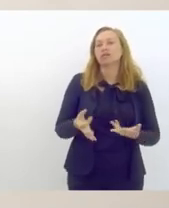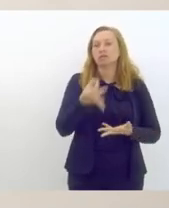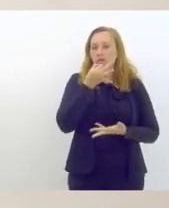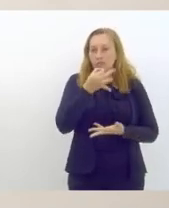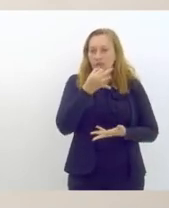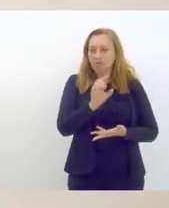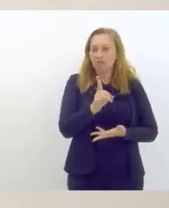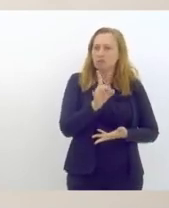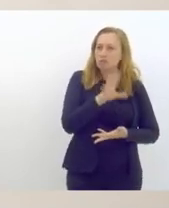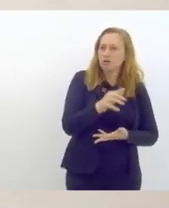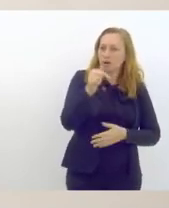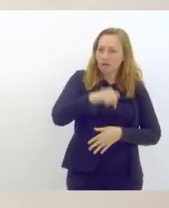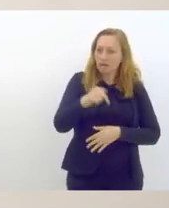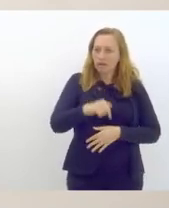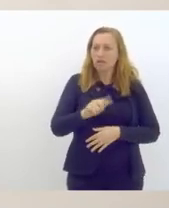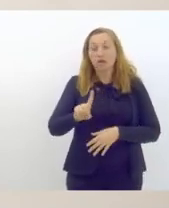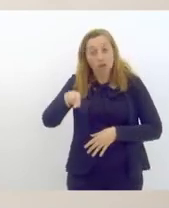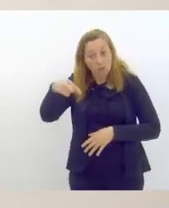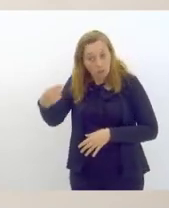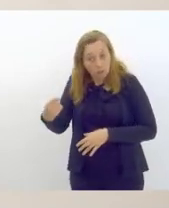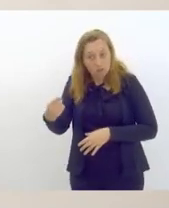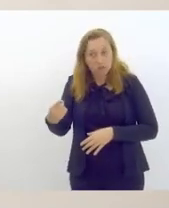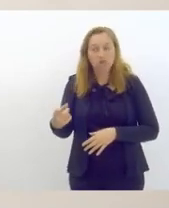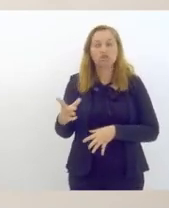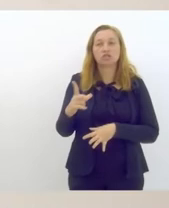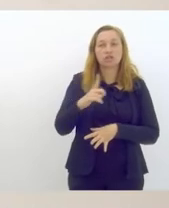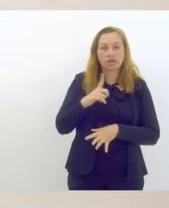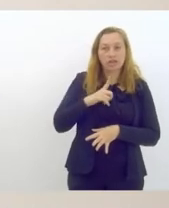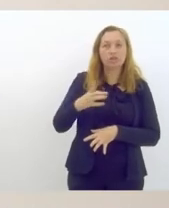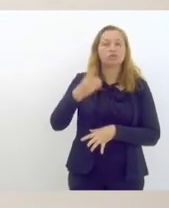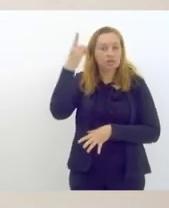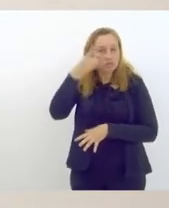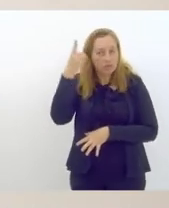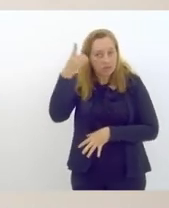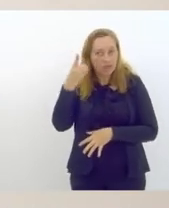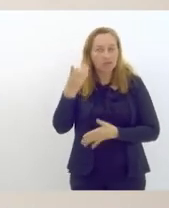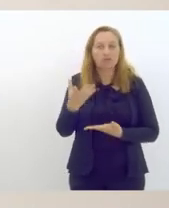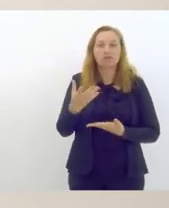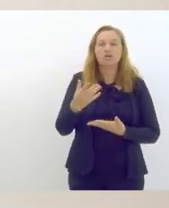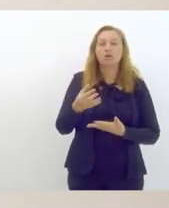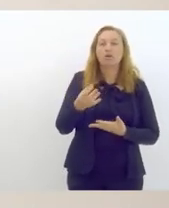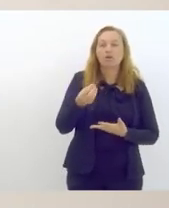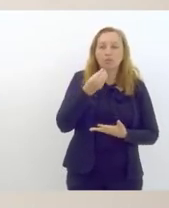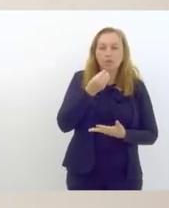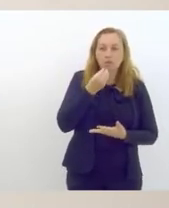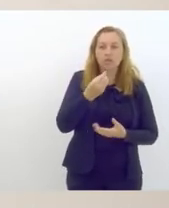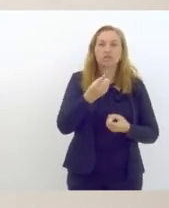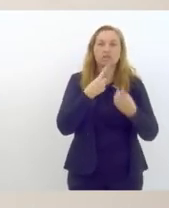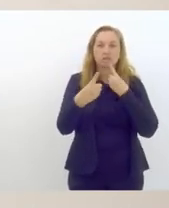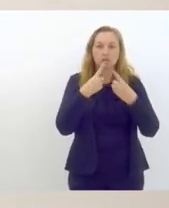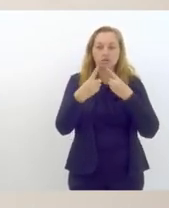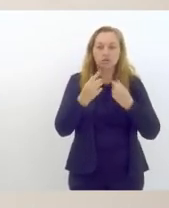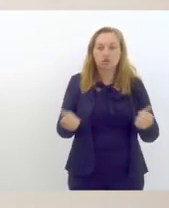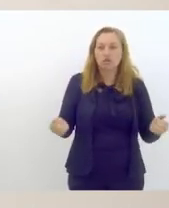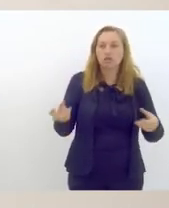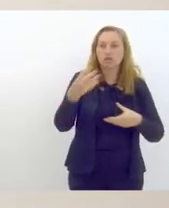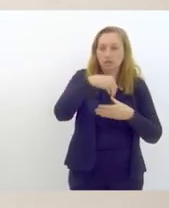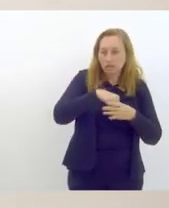sugestões, não só essas feitas aqui, mas outras que os outros deputados possam ter, terão a oportunidade de ser debatida nas